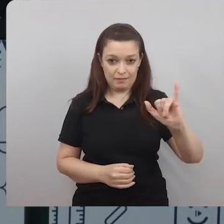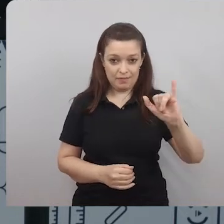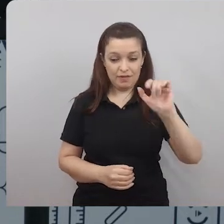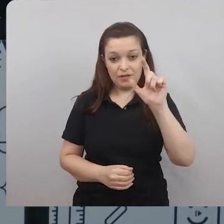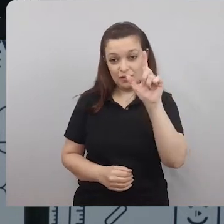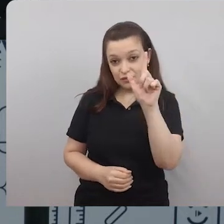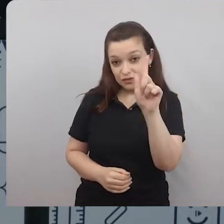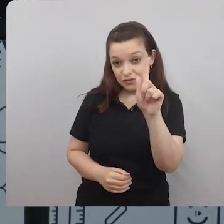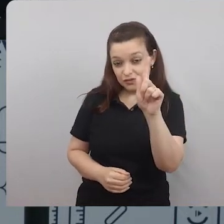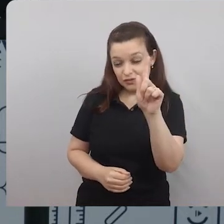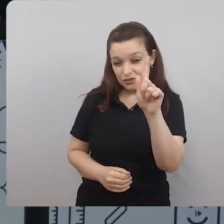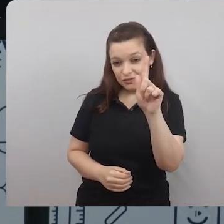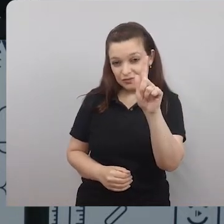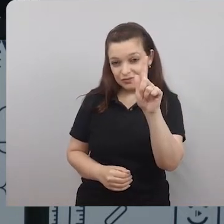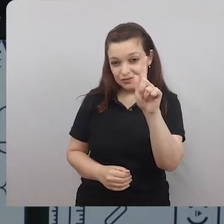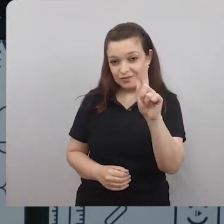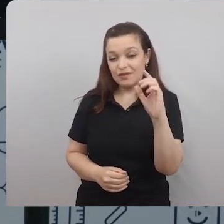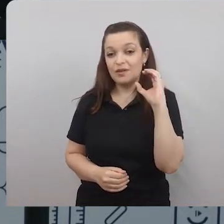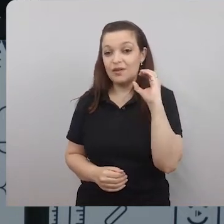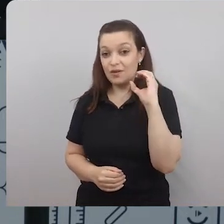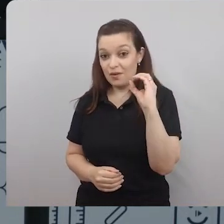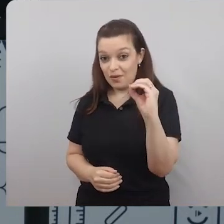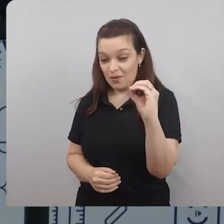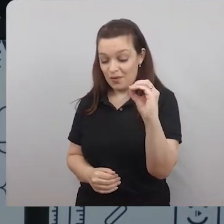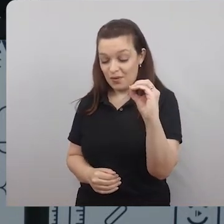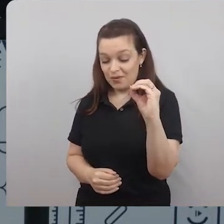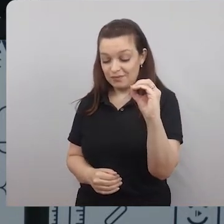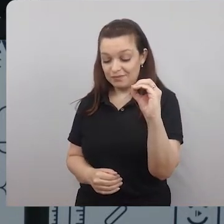G e a letra